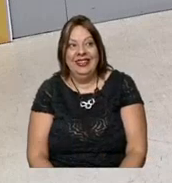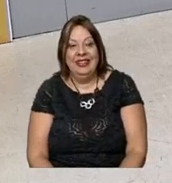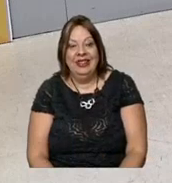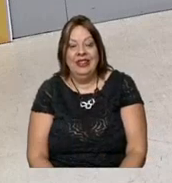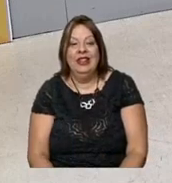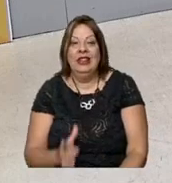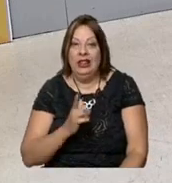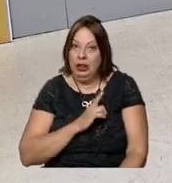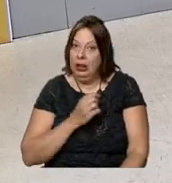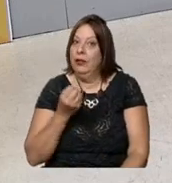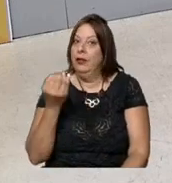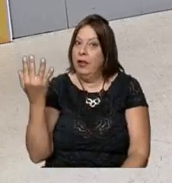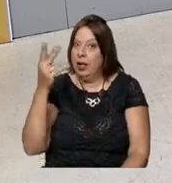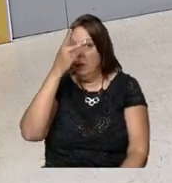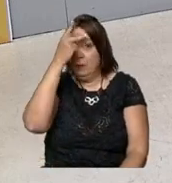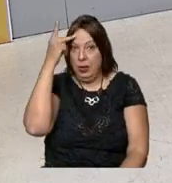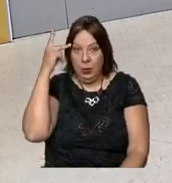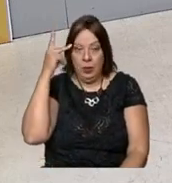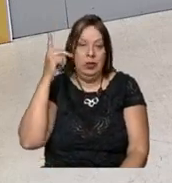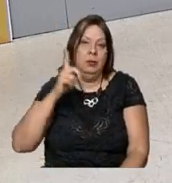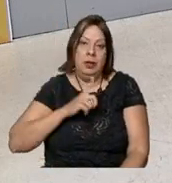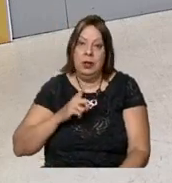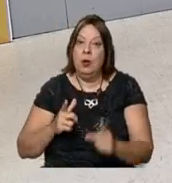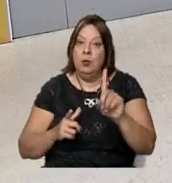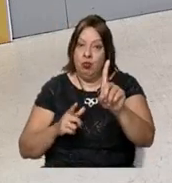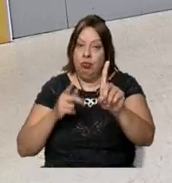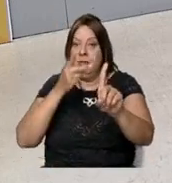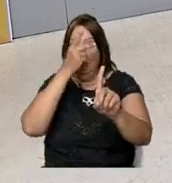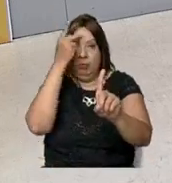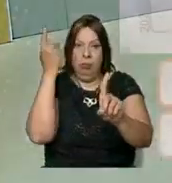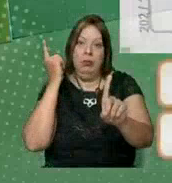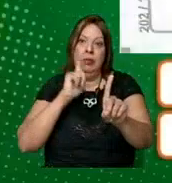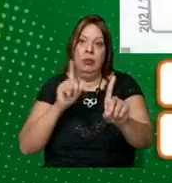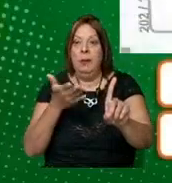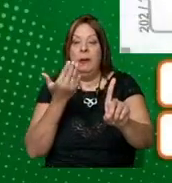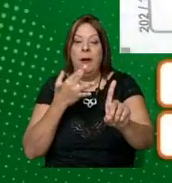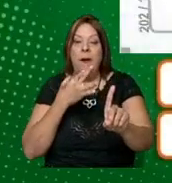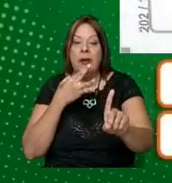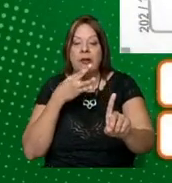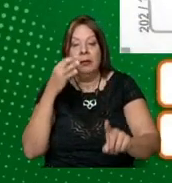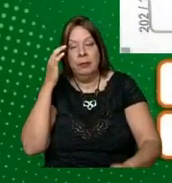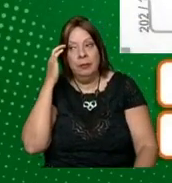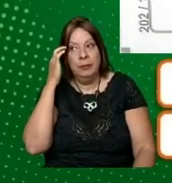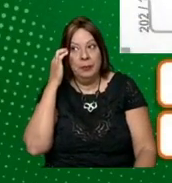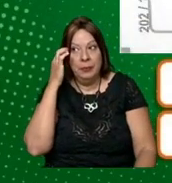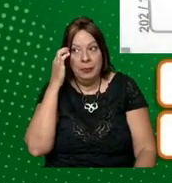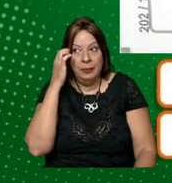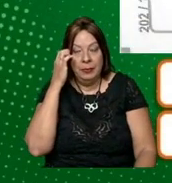Tinha muita gente na disputa, mas um título apenas levou. Vamos lá saber quem foi?